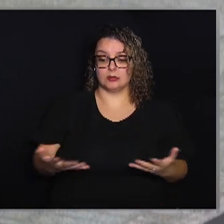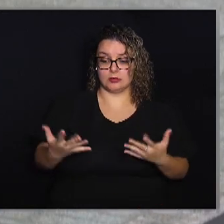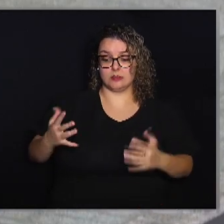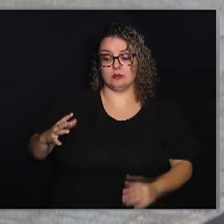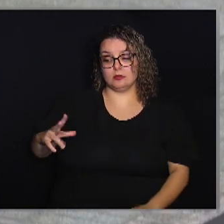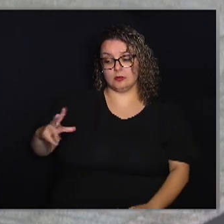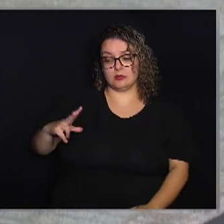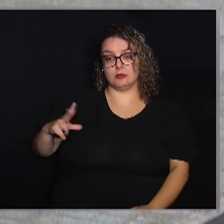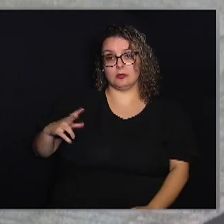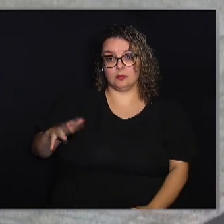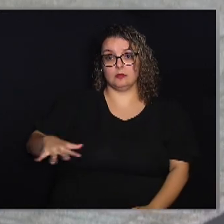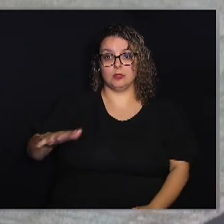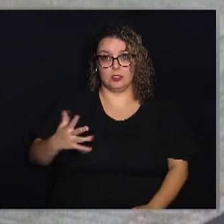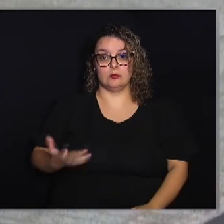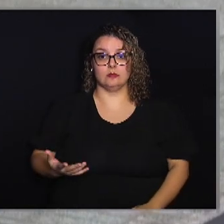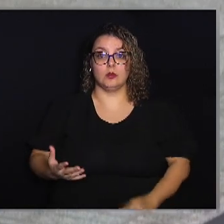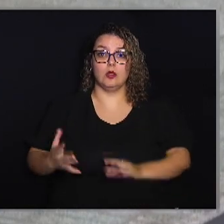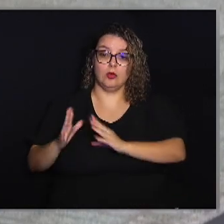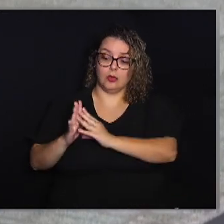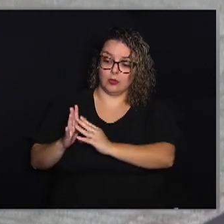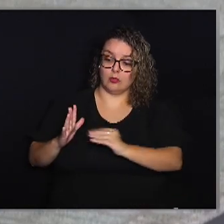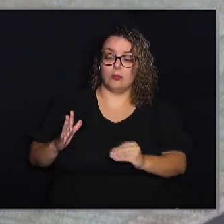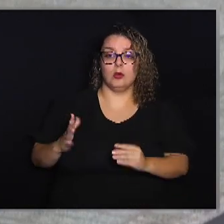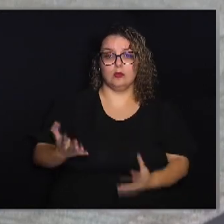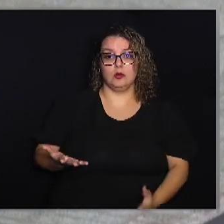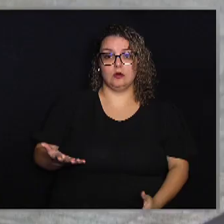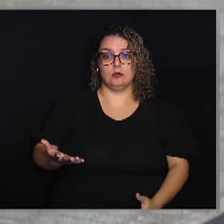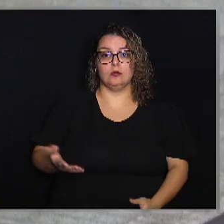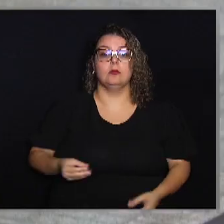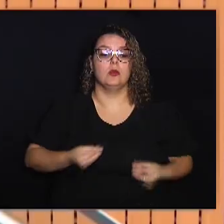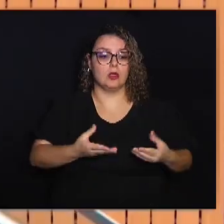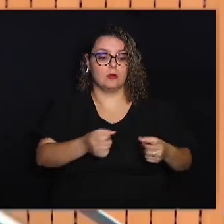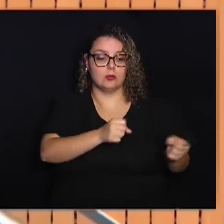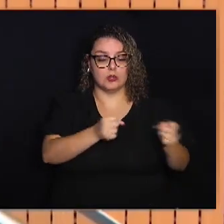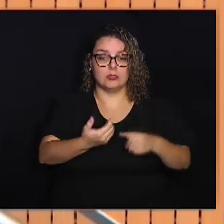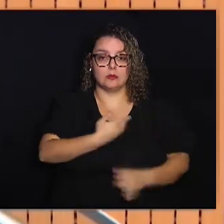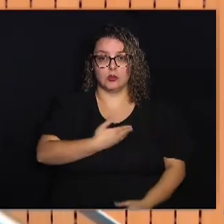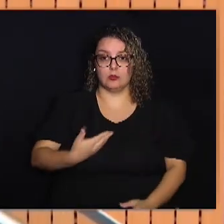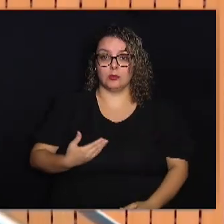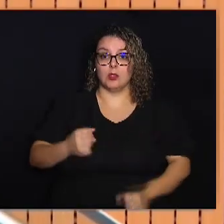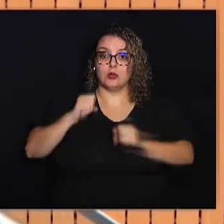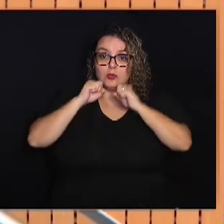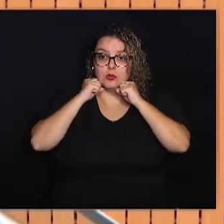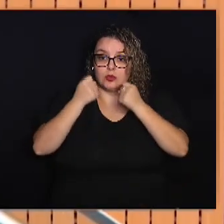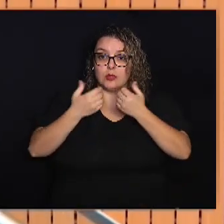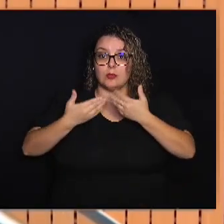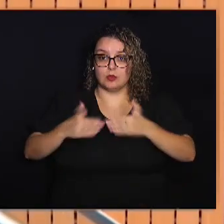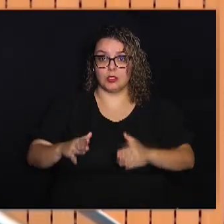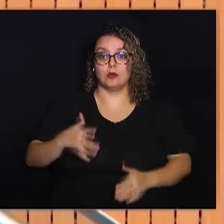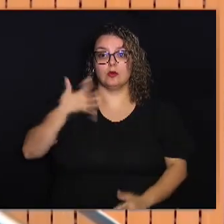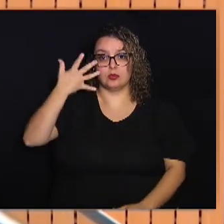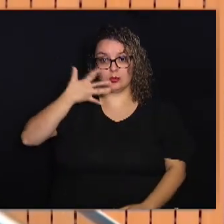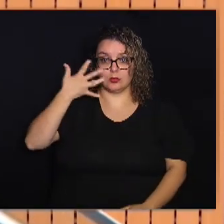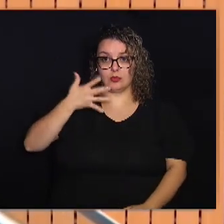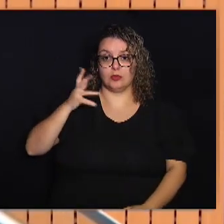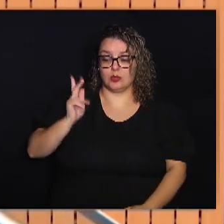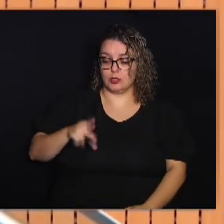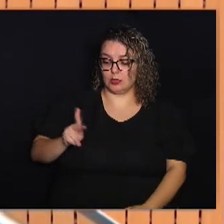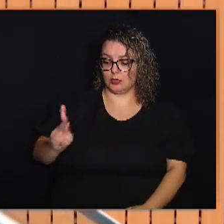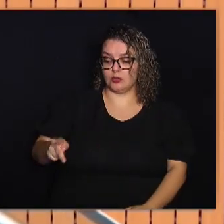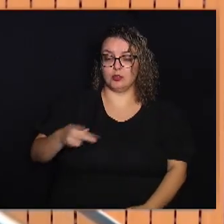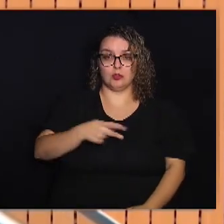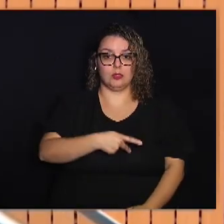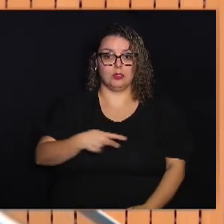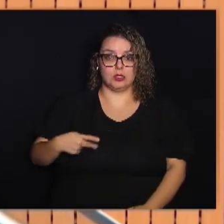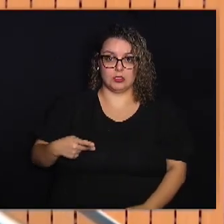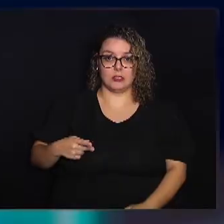privada o mesmo molde da iniciativa privada para o poder público. O seminário foi aberto com a palestra do professor e pastor